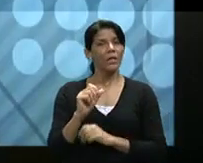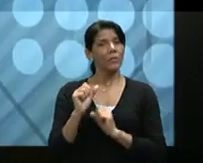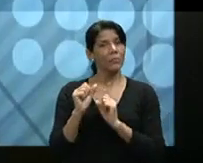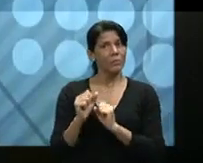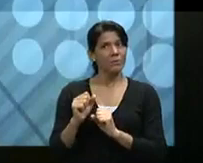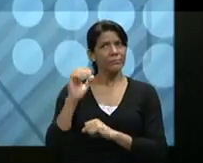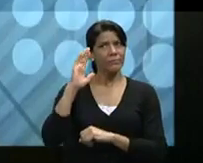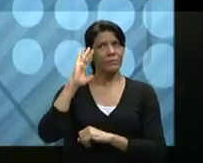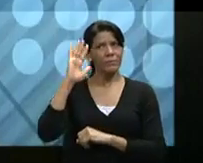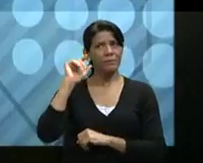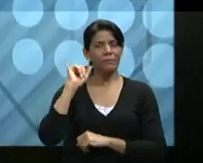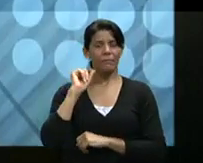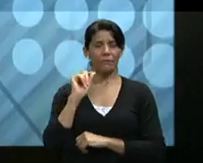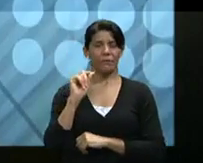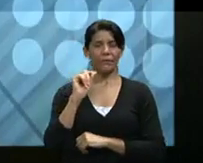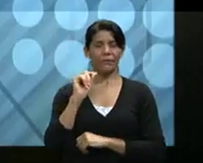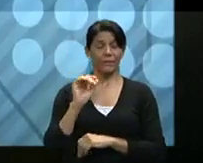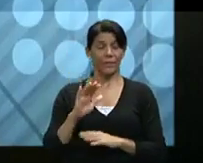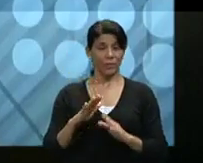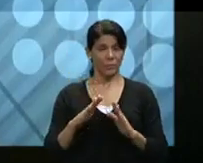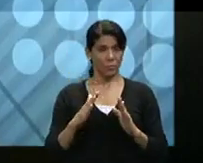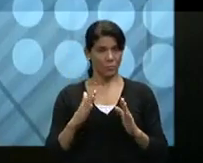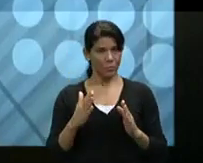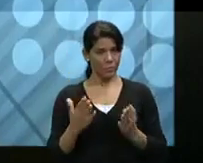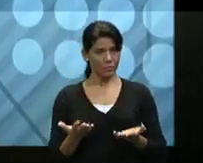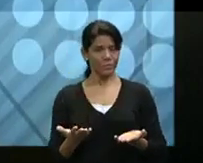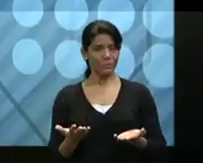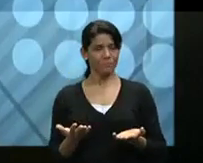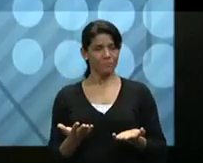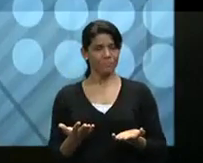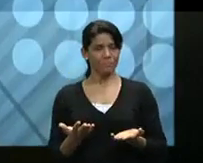podemos imaginar que quando o nosso